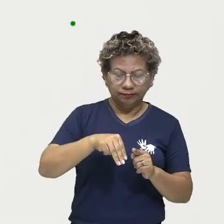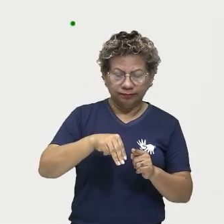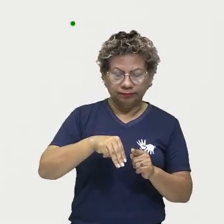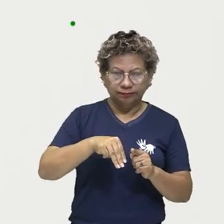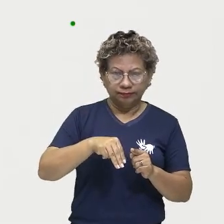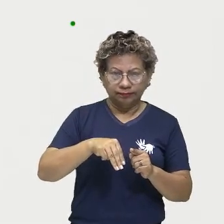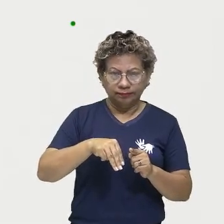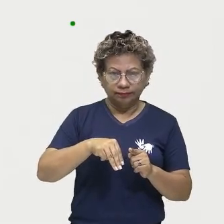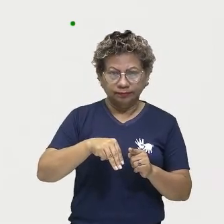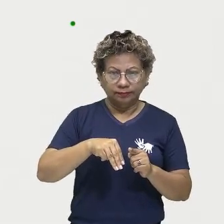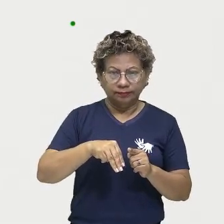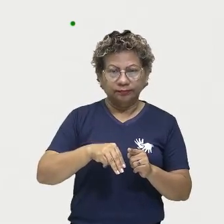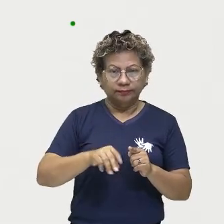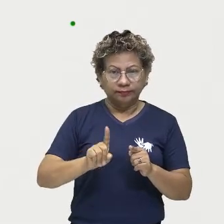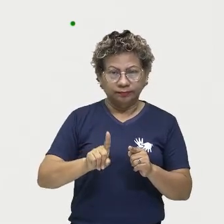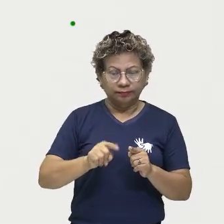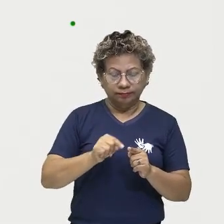C